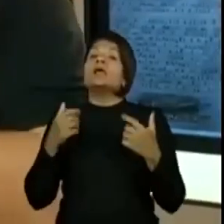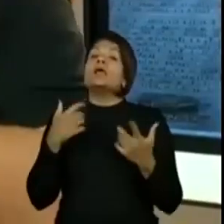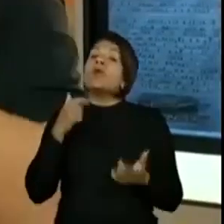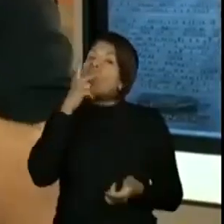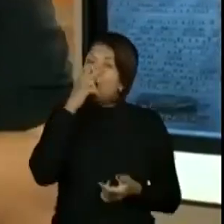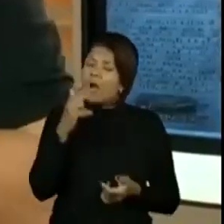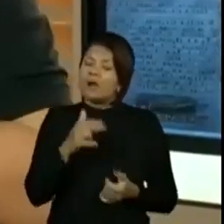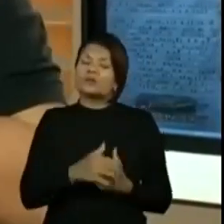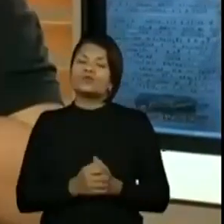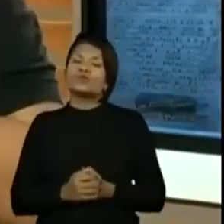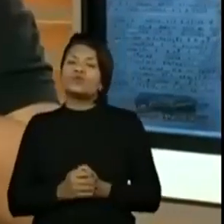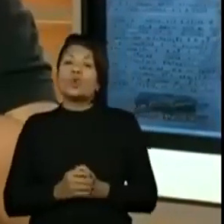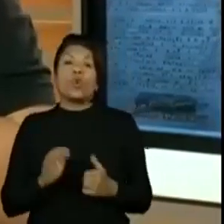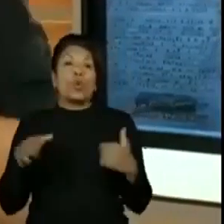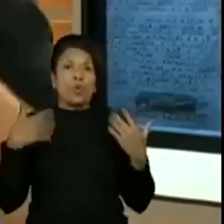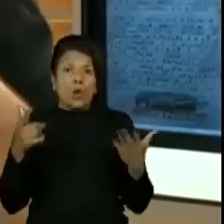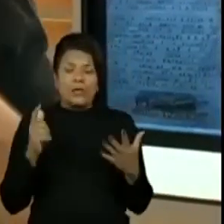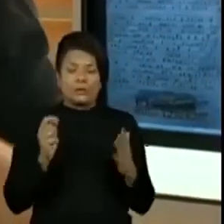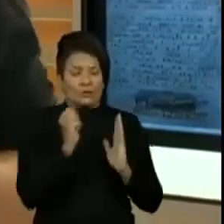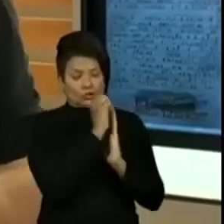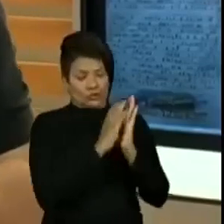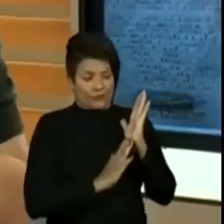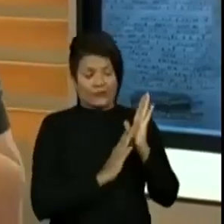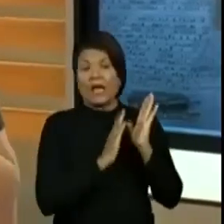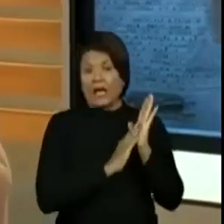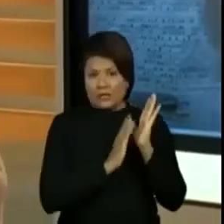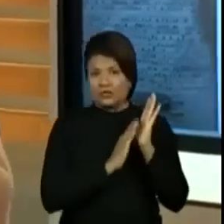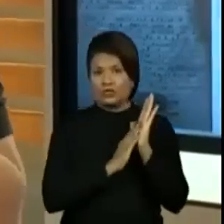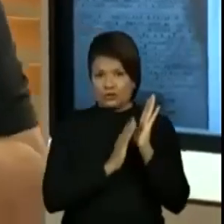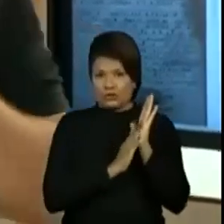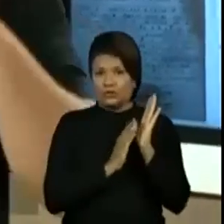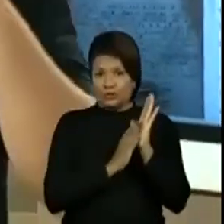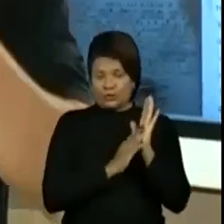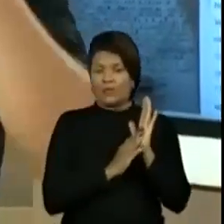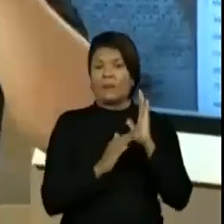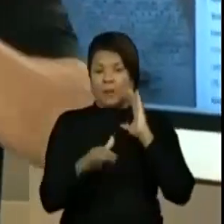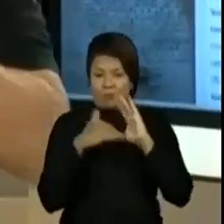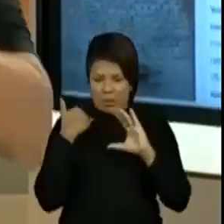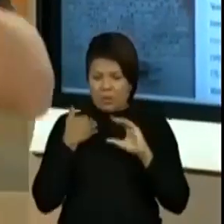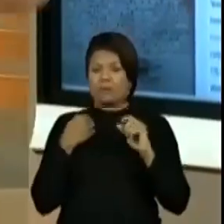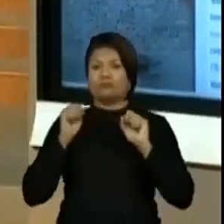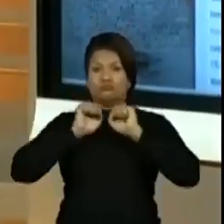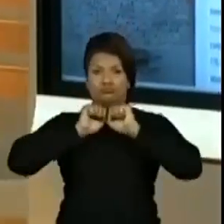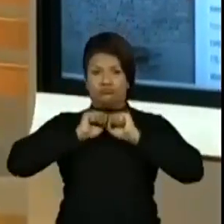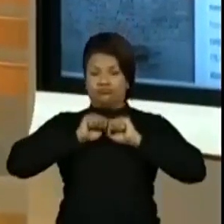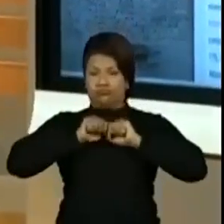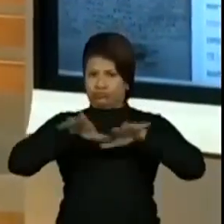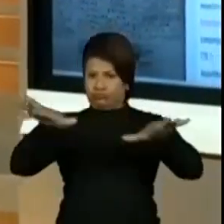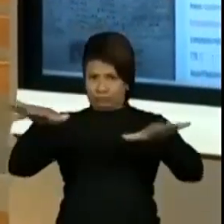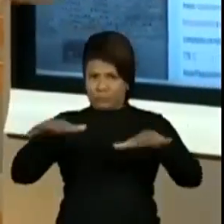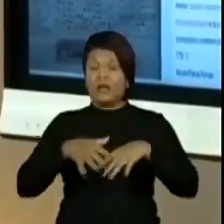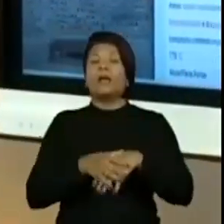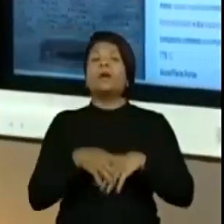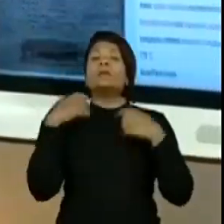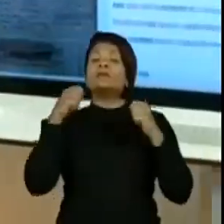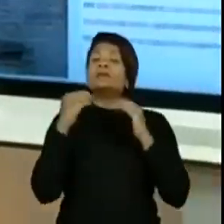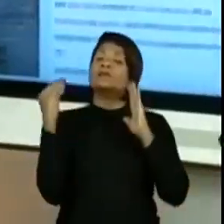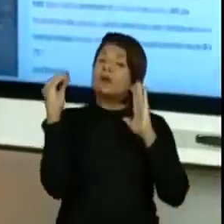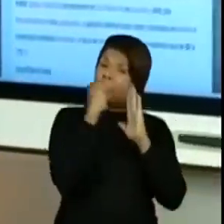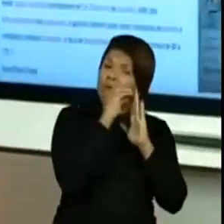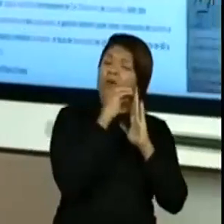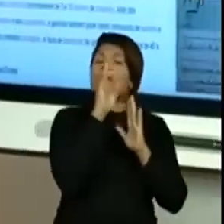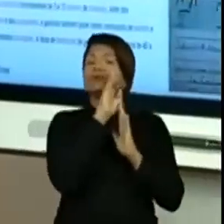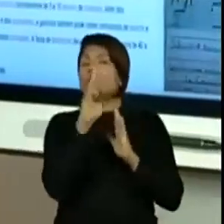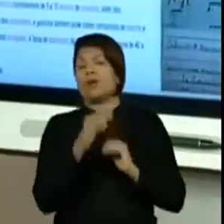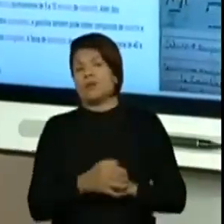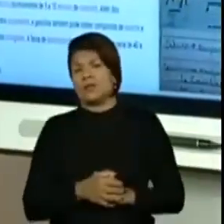tem uma atividade massa para ser compartilhada, a gente tem que fazer isso. Teve uma aluna, inclusive depois coloca o nome de quem foi,